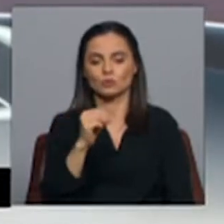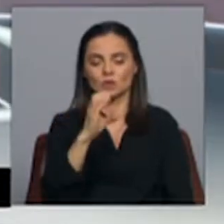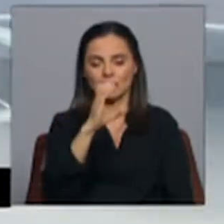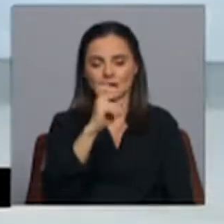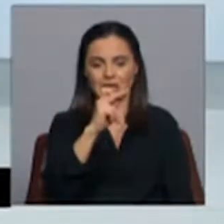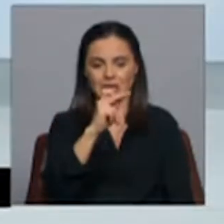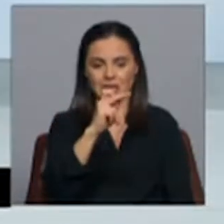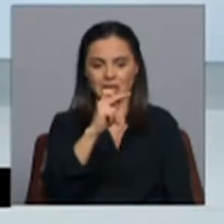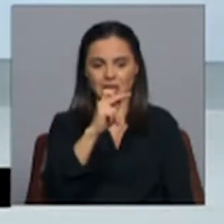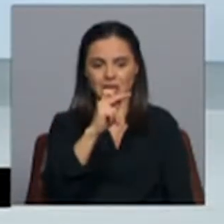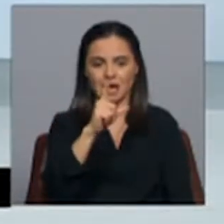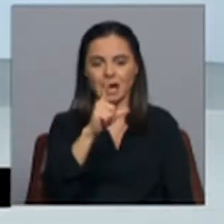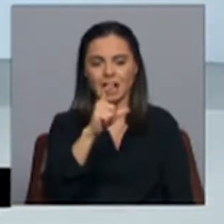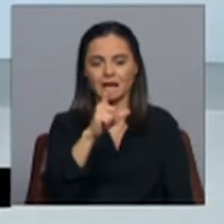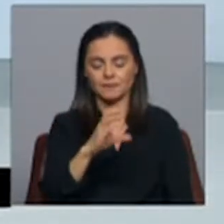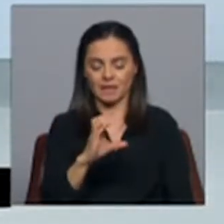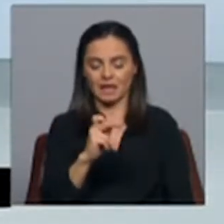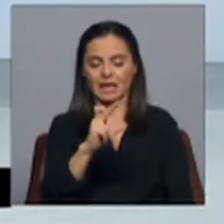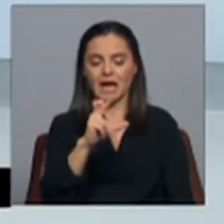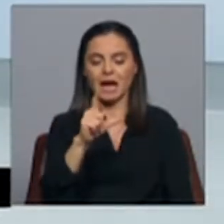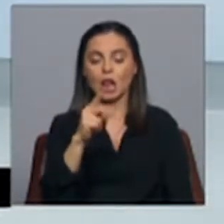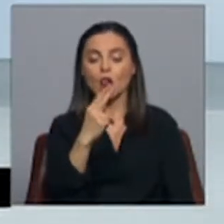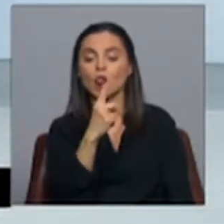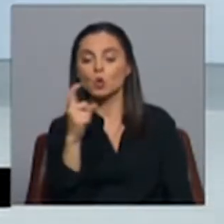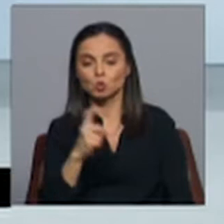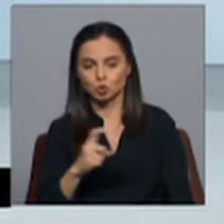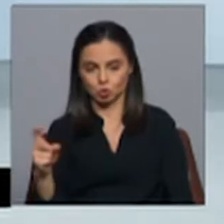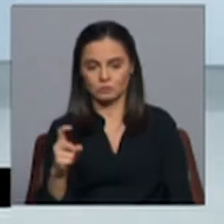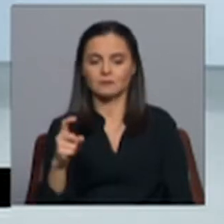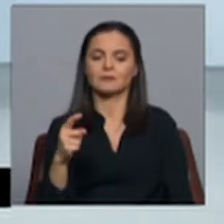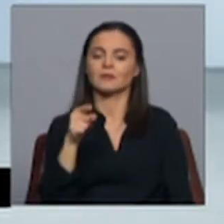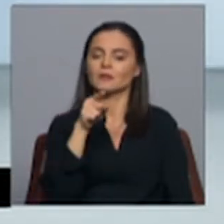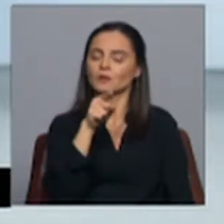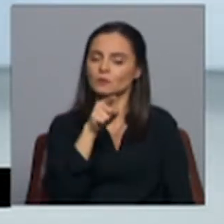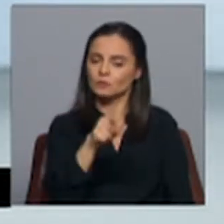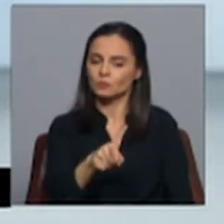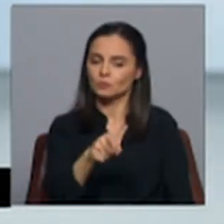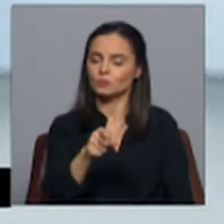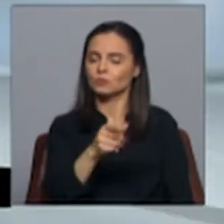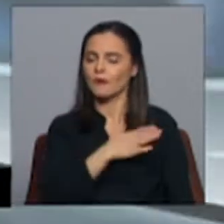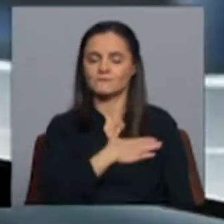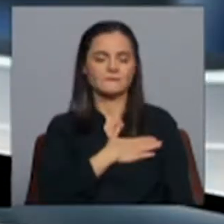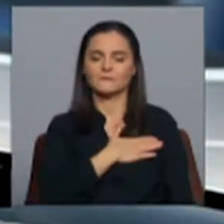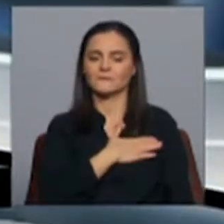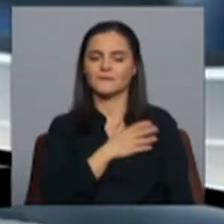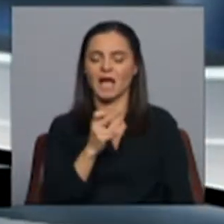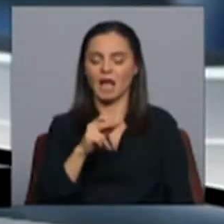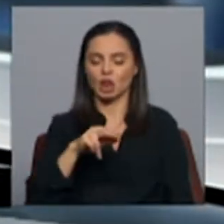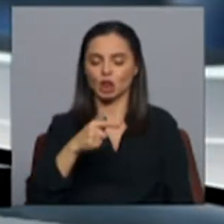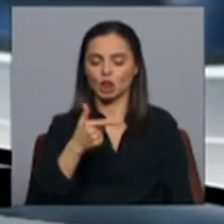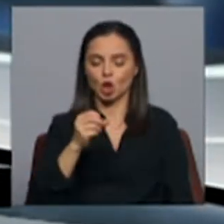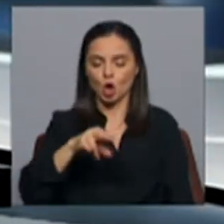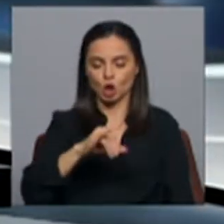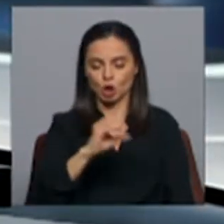detalhe de luz, precisamos todos hoje em dia. Tu tens uma admiração especial por António Variações e Lana d'Água, que já dá,